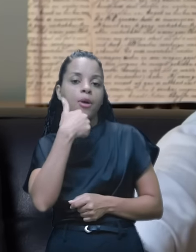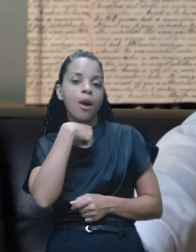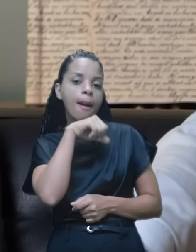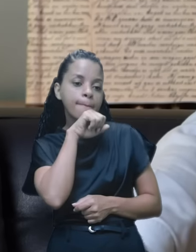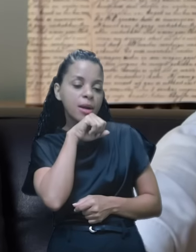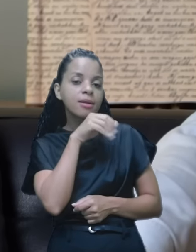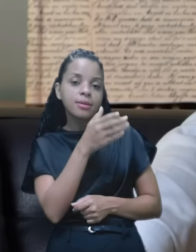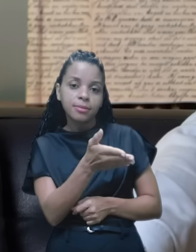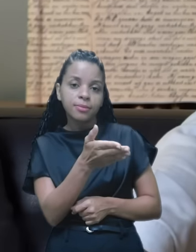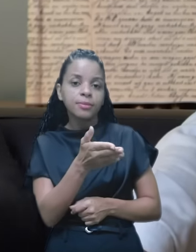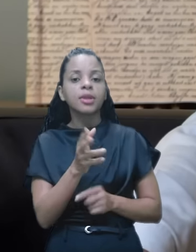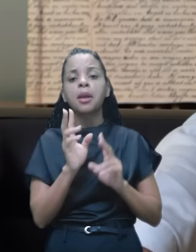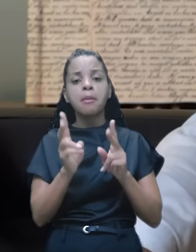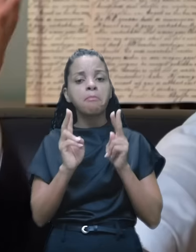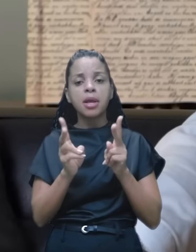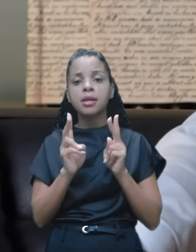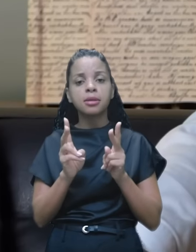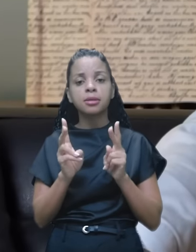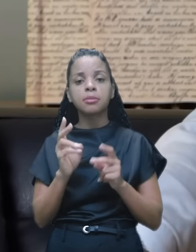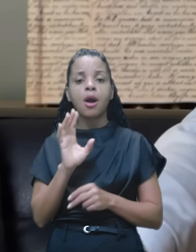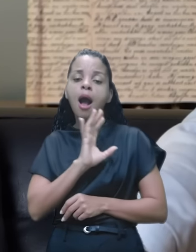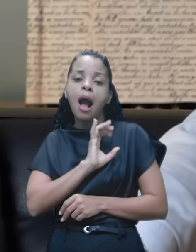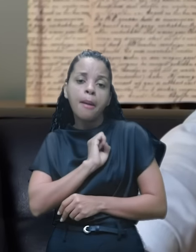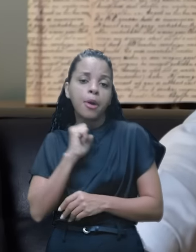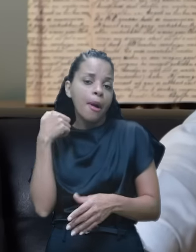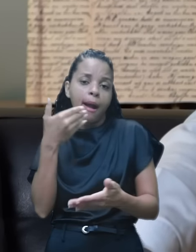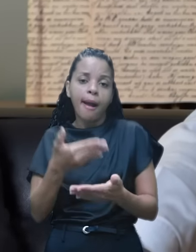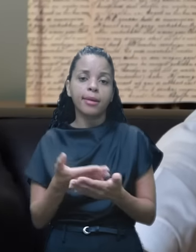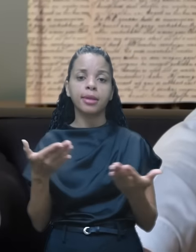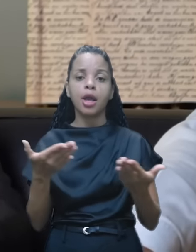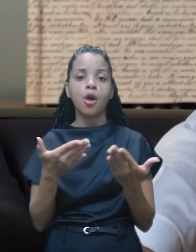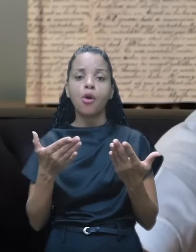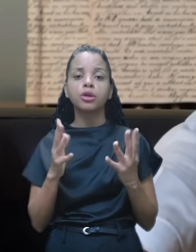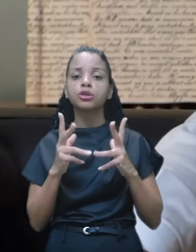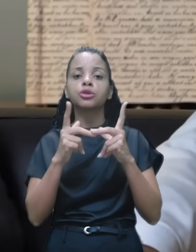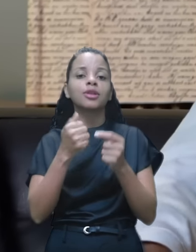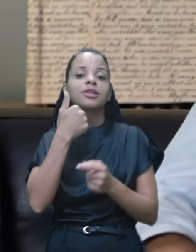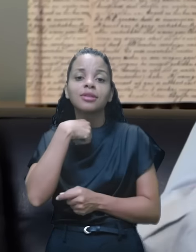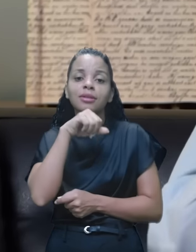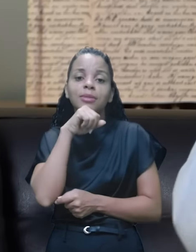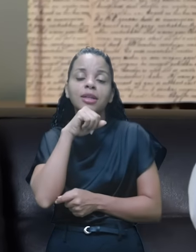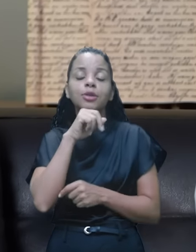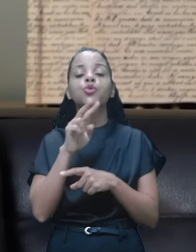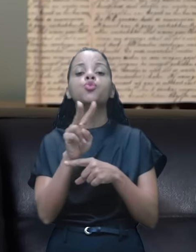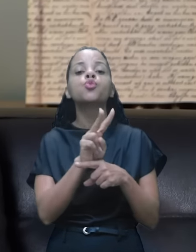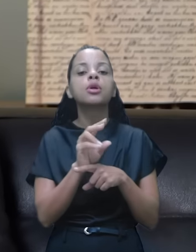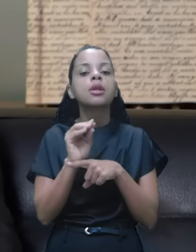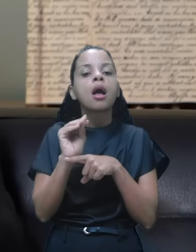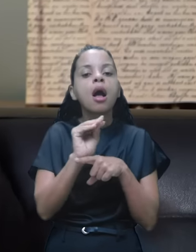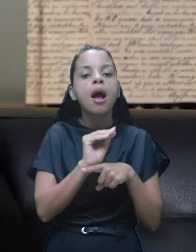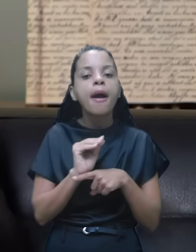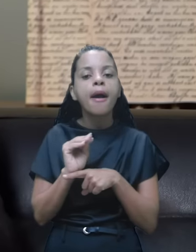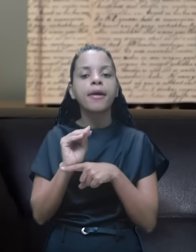teve para a mãe dele, é o mesmo amor que ele teve por todas as mães do mundo inteiro, né? Do cuidado, do carinho, né? De ser